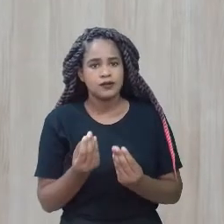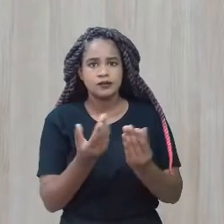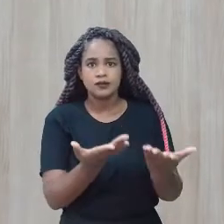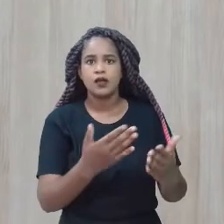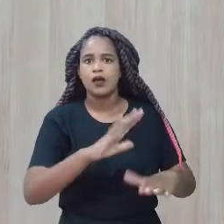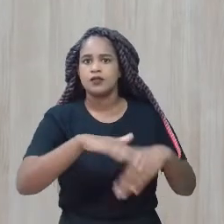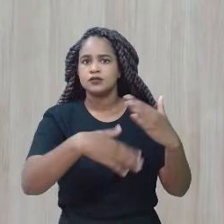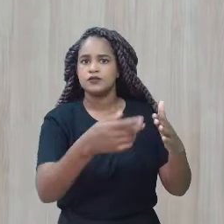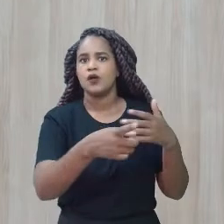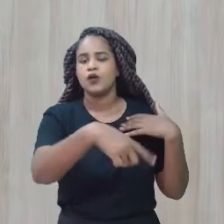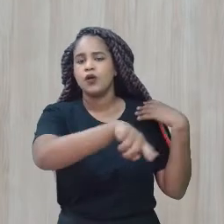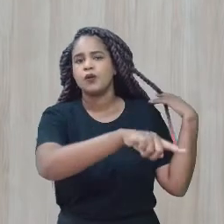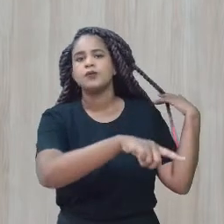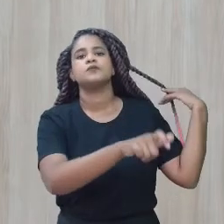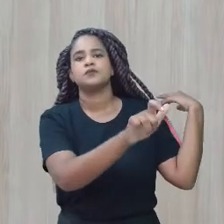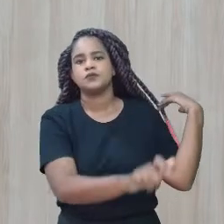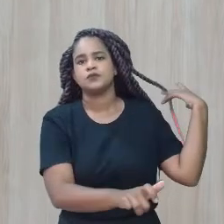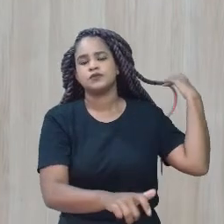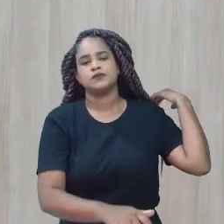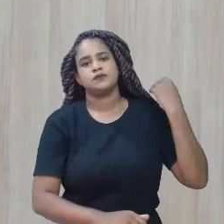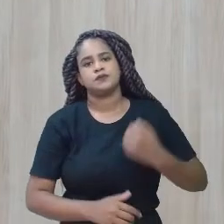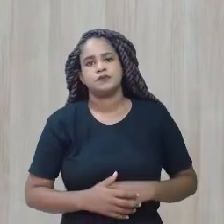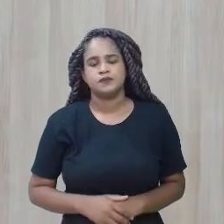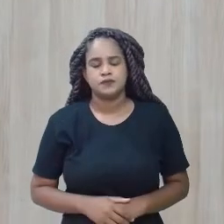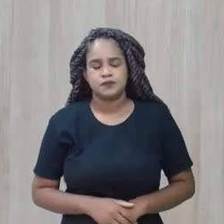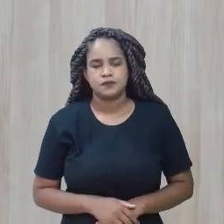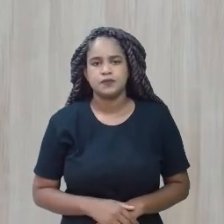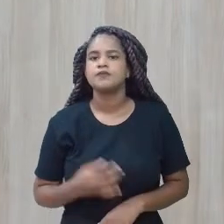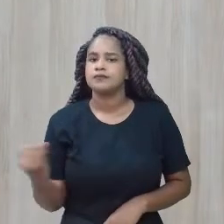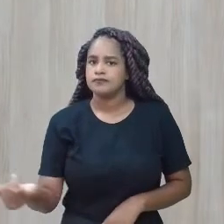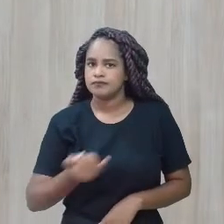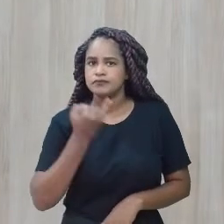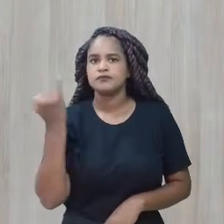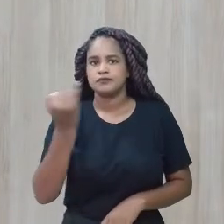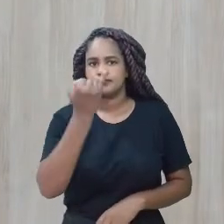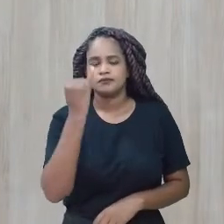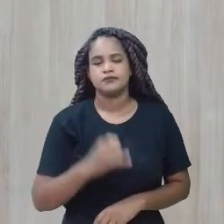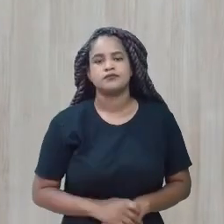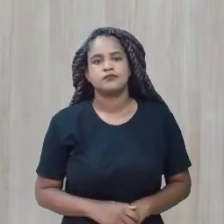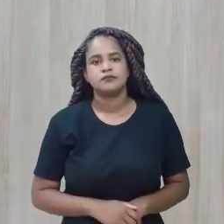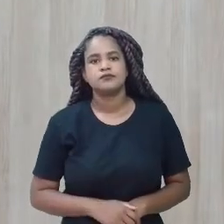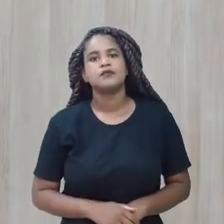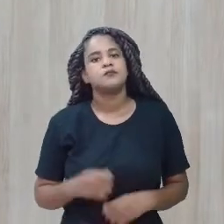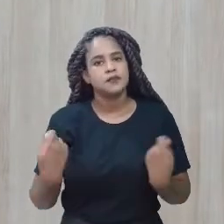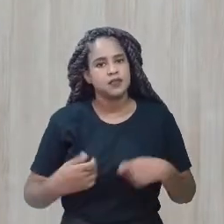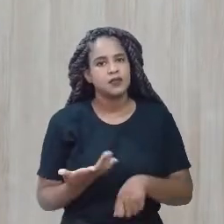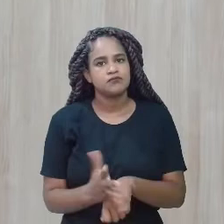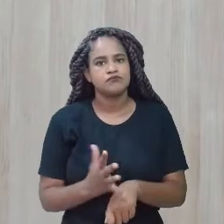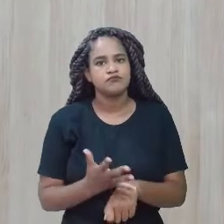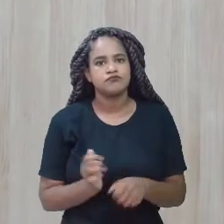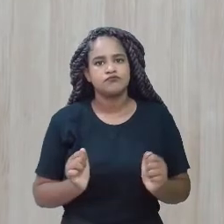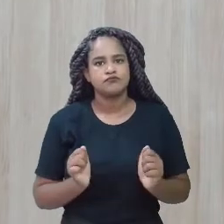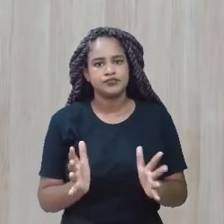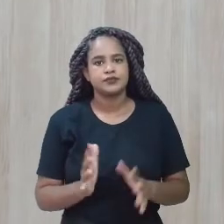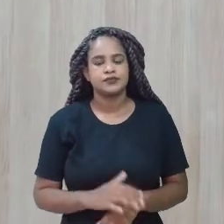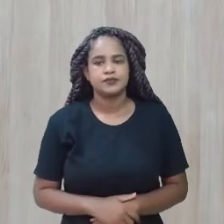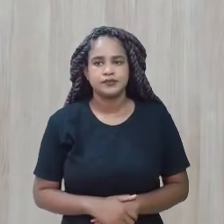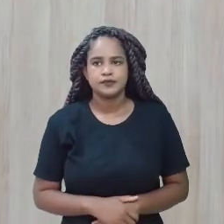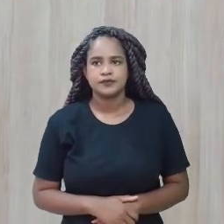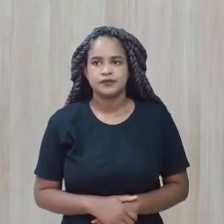o crescimento também na vida do outro. Isso é importante e isso deve ser praticado. Tá,